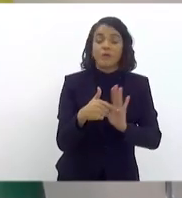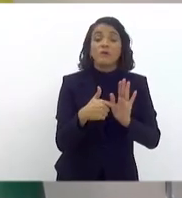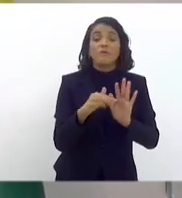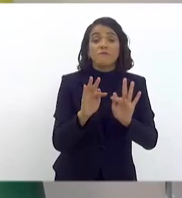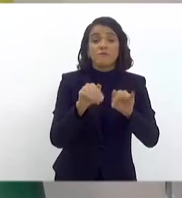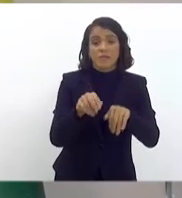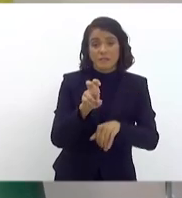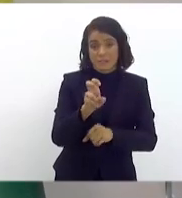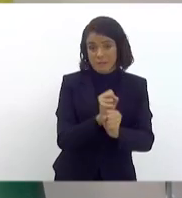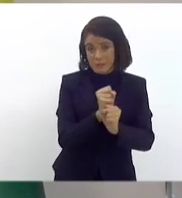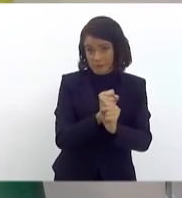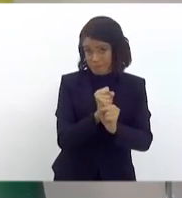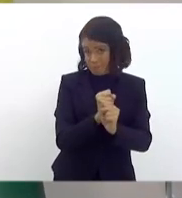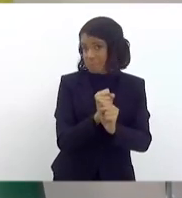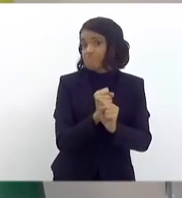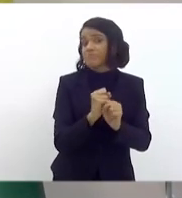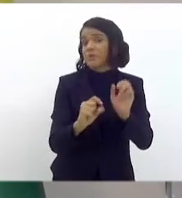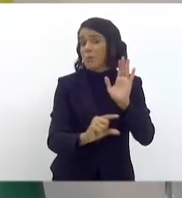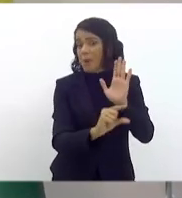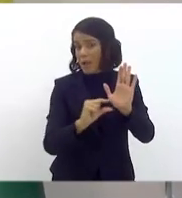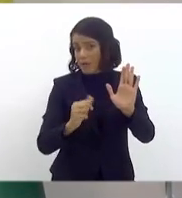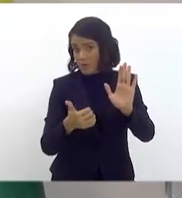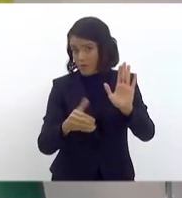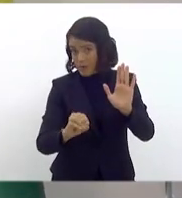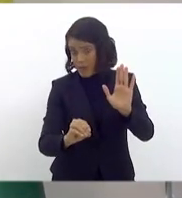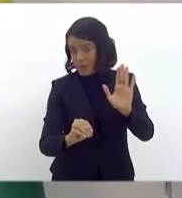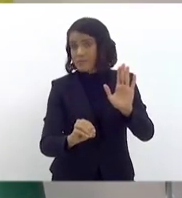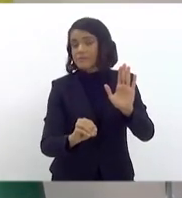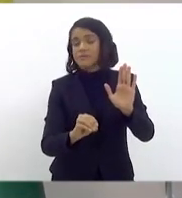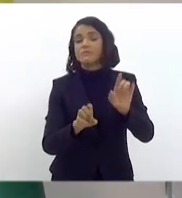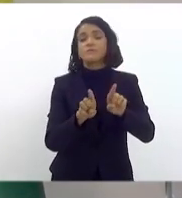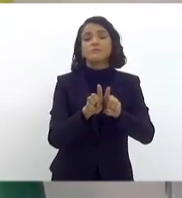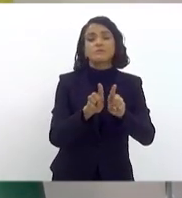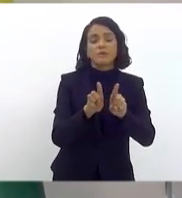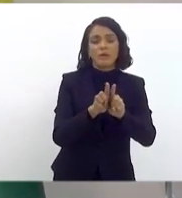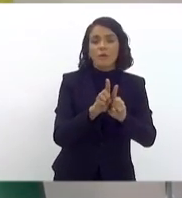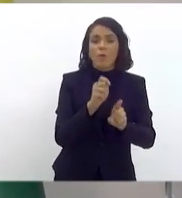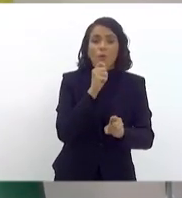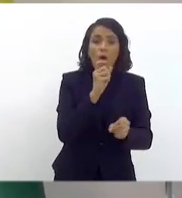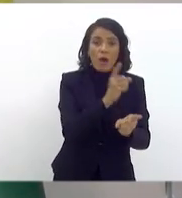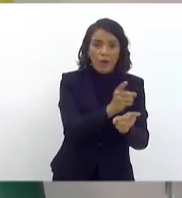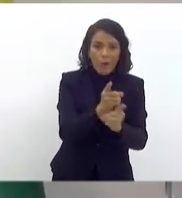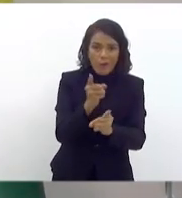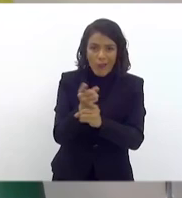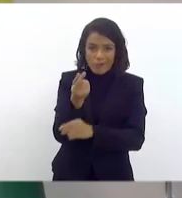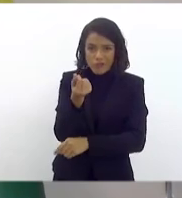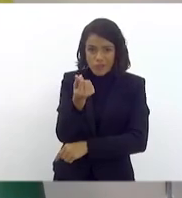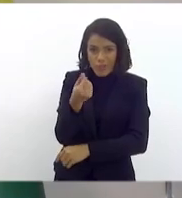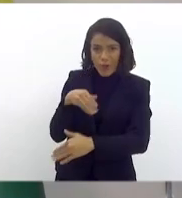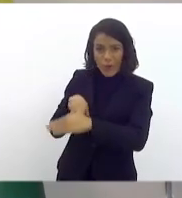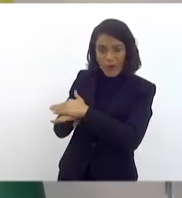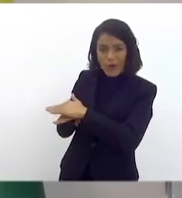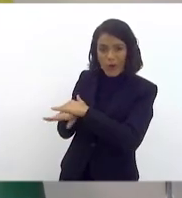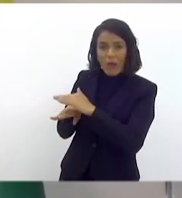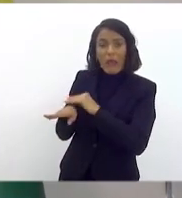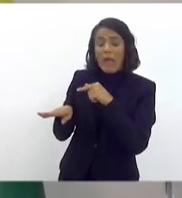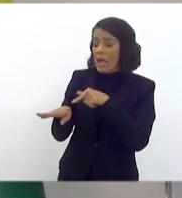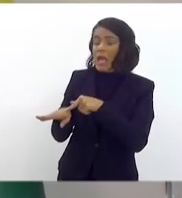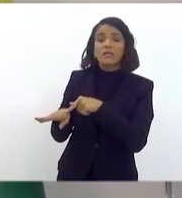de 5 anos previsto no parágrafo 10... sem que tenha ocorrido a identificação dos créditos e valores retidos, estes